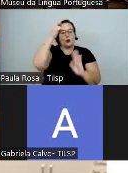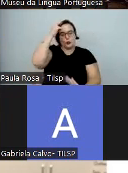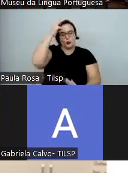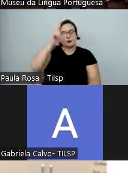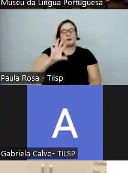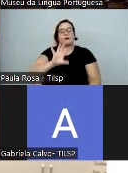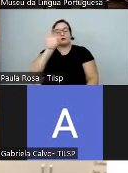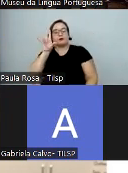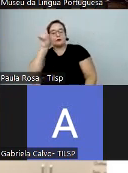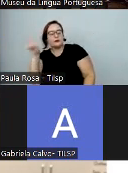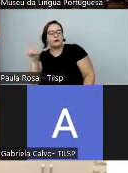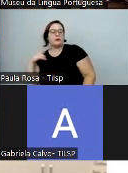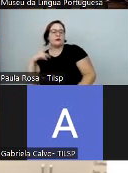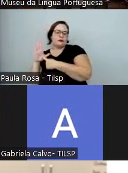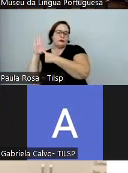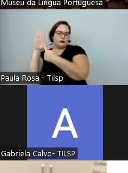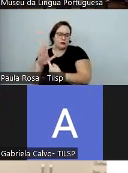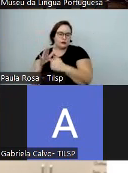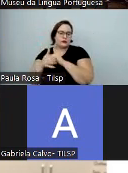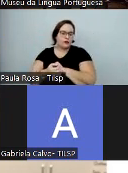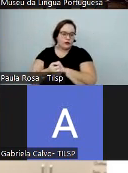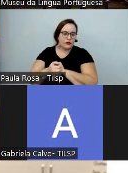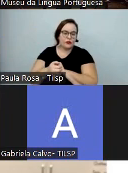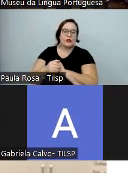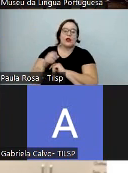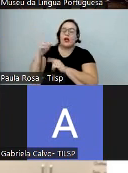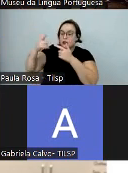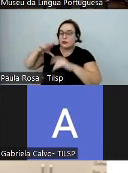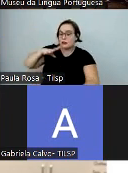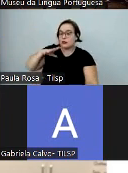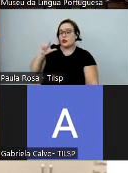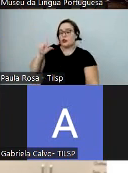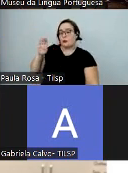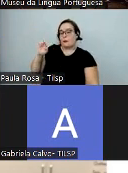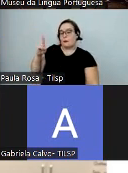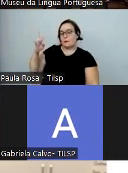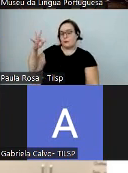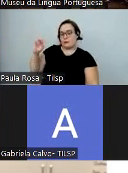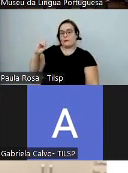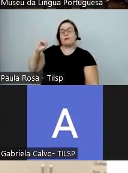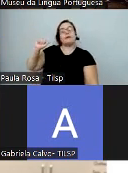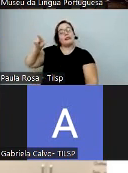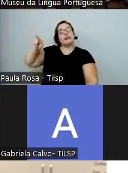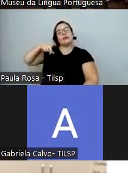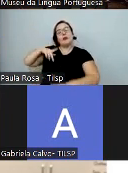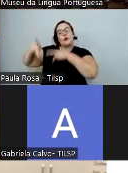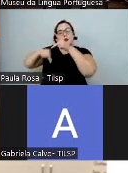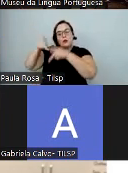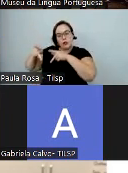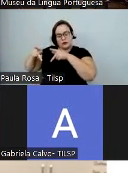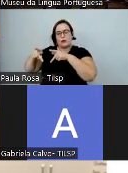direita nós temos uma exposição Alberta onde nós temos uma grande população indígena da etnia